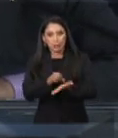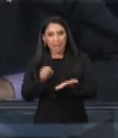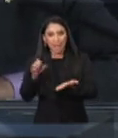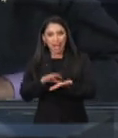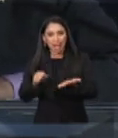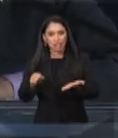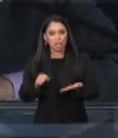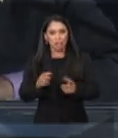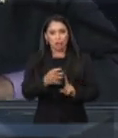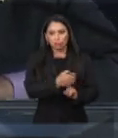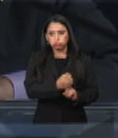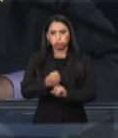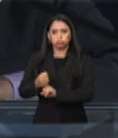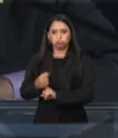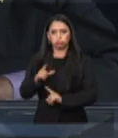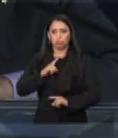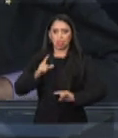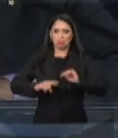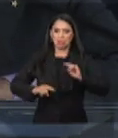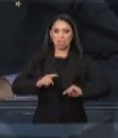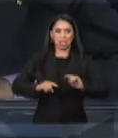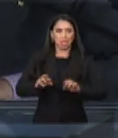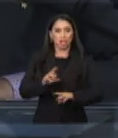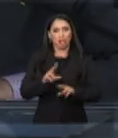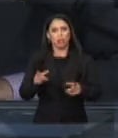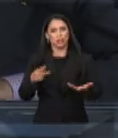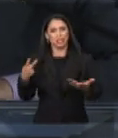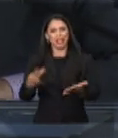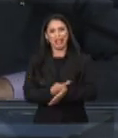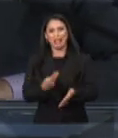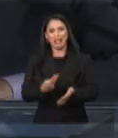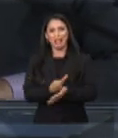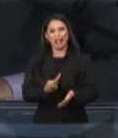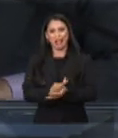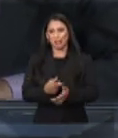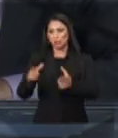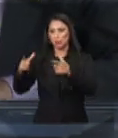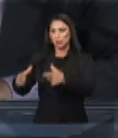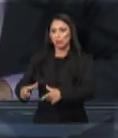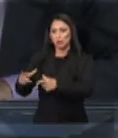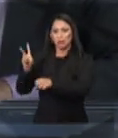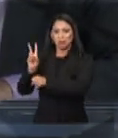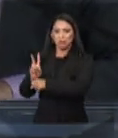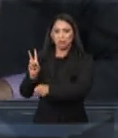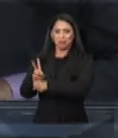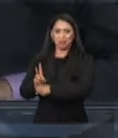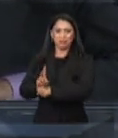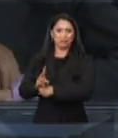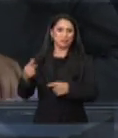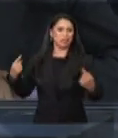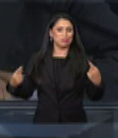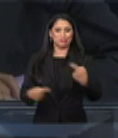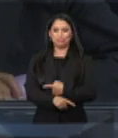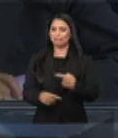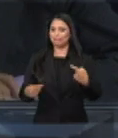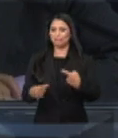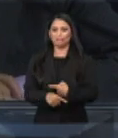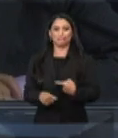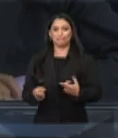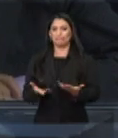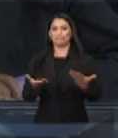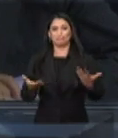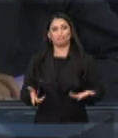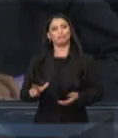o recolhimento é tão inadequado que abordagem é tão inadequada que os espaços de acolhimentos São tão inadequados e tão inadequados mesmo que nós